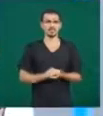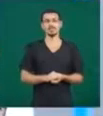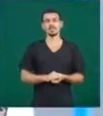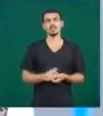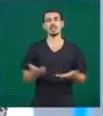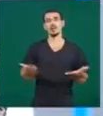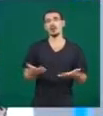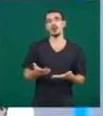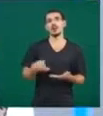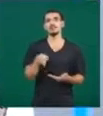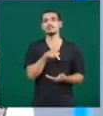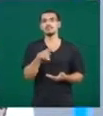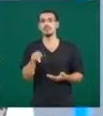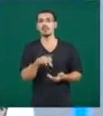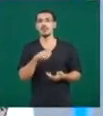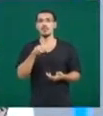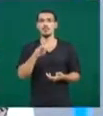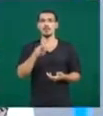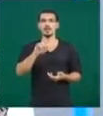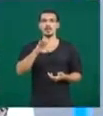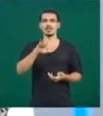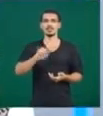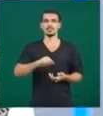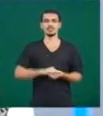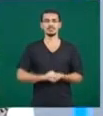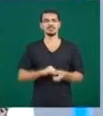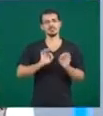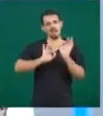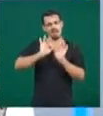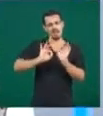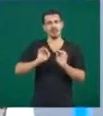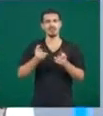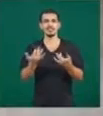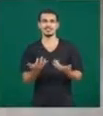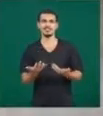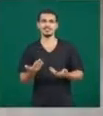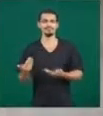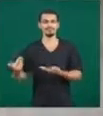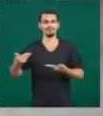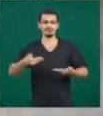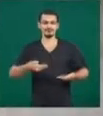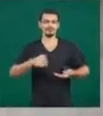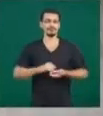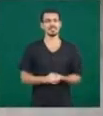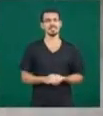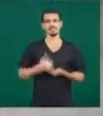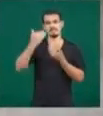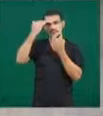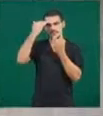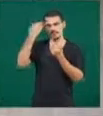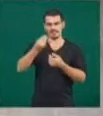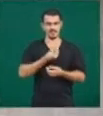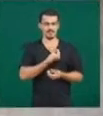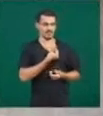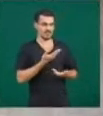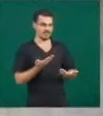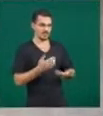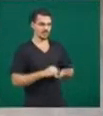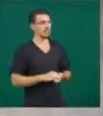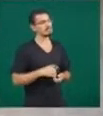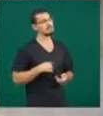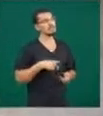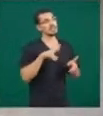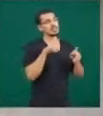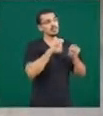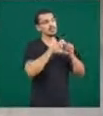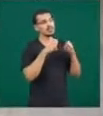FAGEM, Márcia Freire, também da organização. Márcia, muito obrigado pela presença. Quando a gente fala de eventos pontuais, e nesse caso em